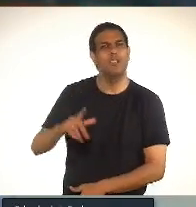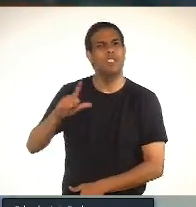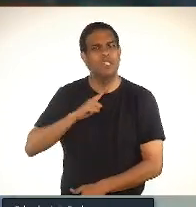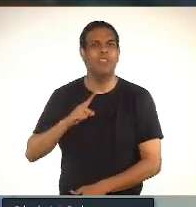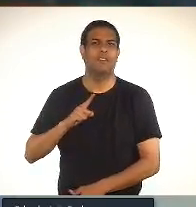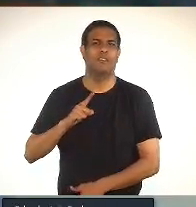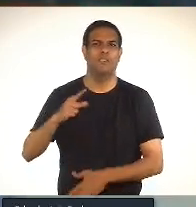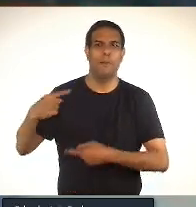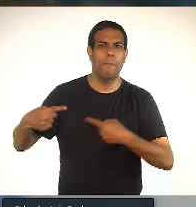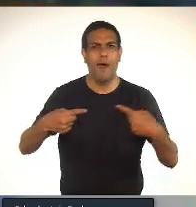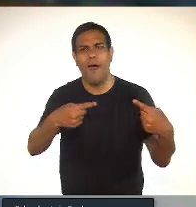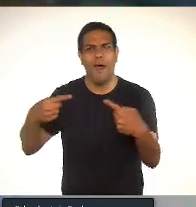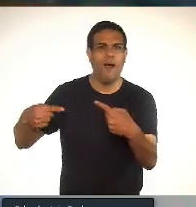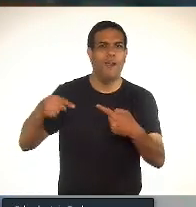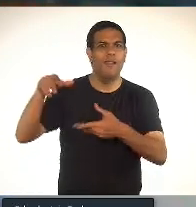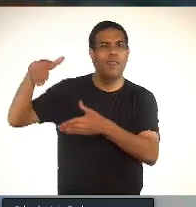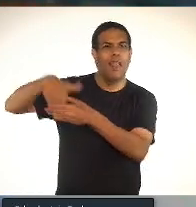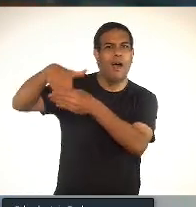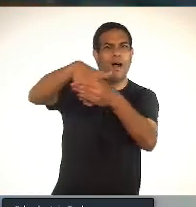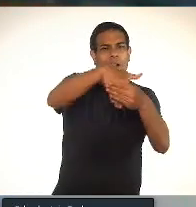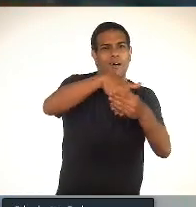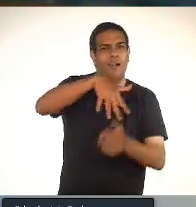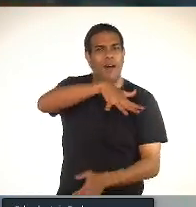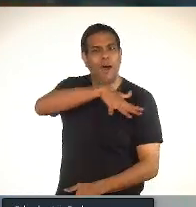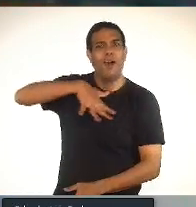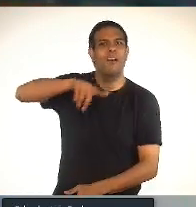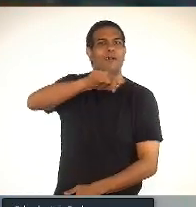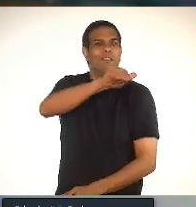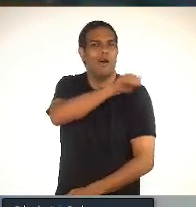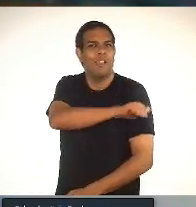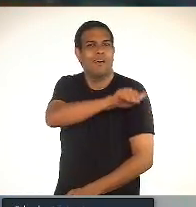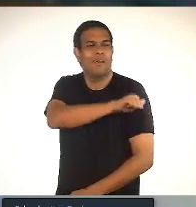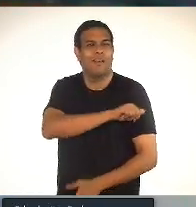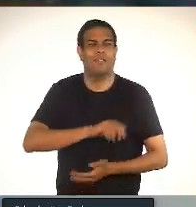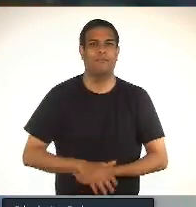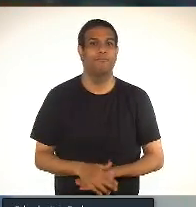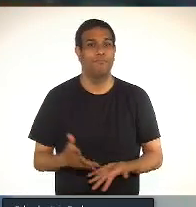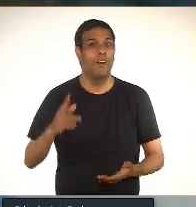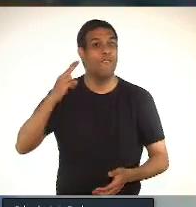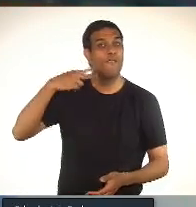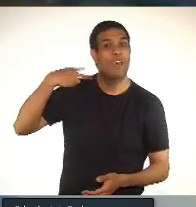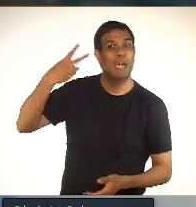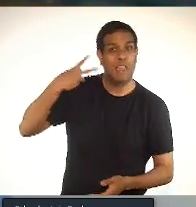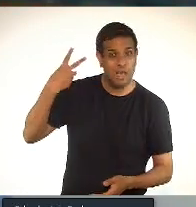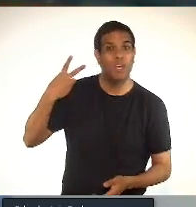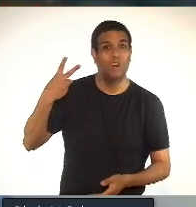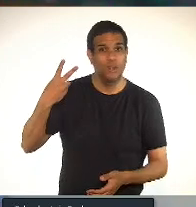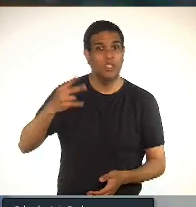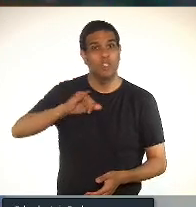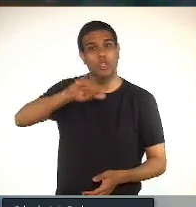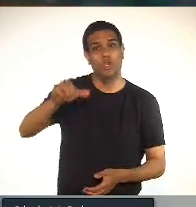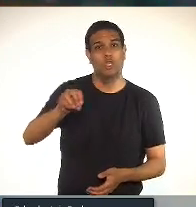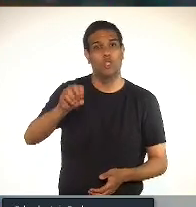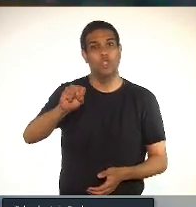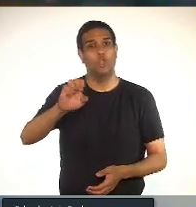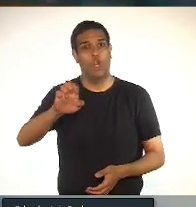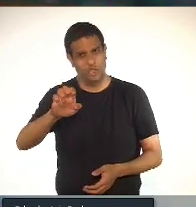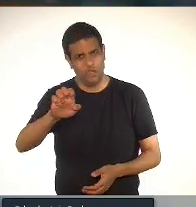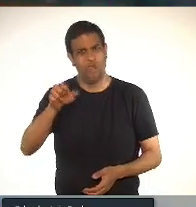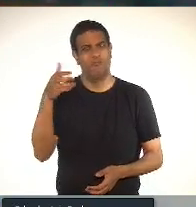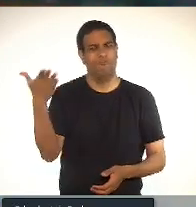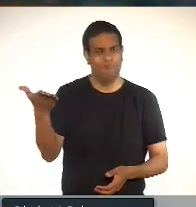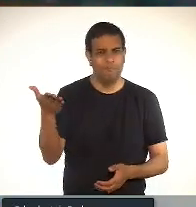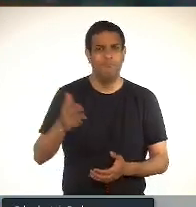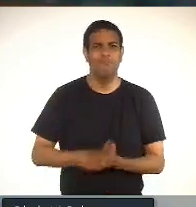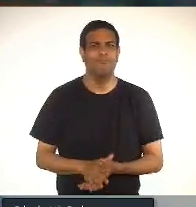estrutura e disputava eleições aqui na cidade do Rio de Janeiro com o então vereador Jorge Bittar. Deputado da